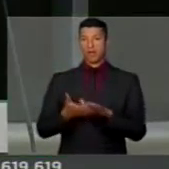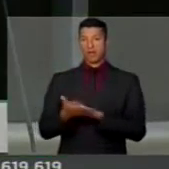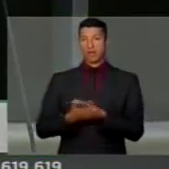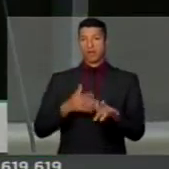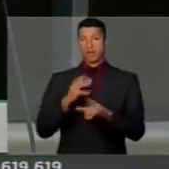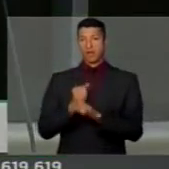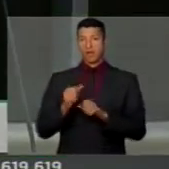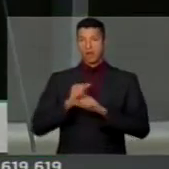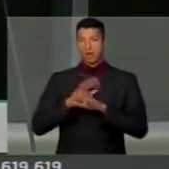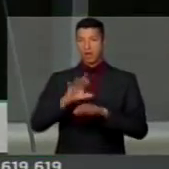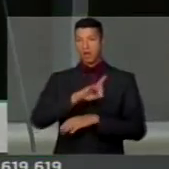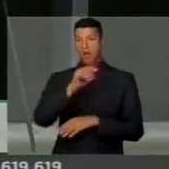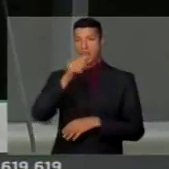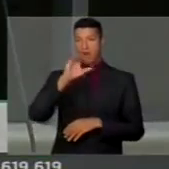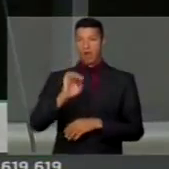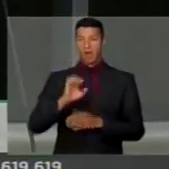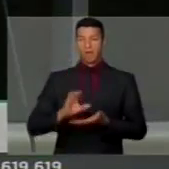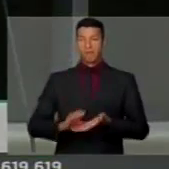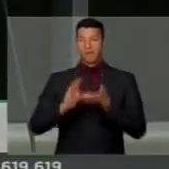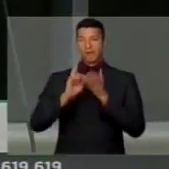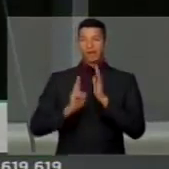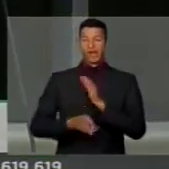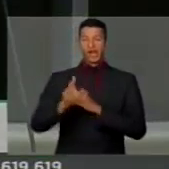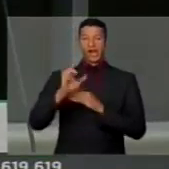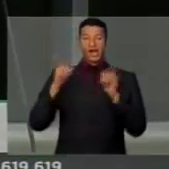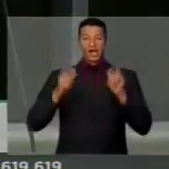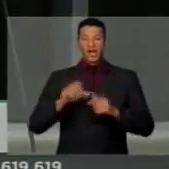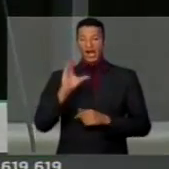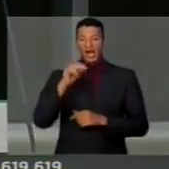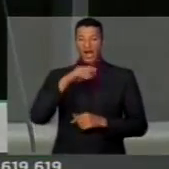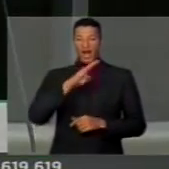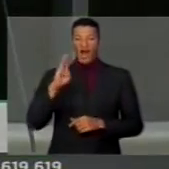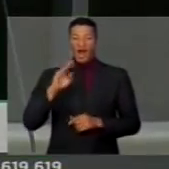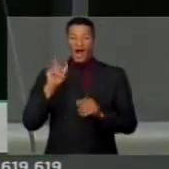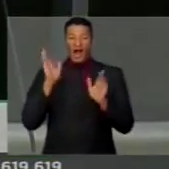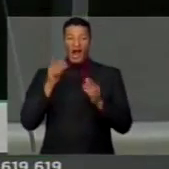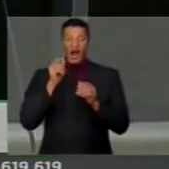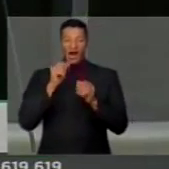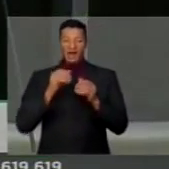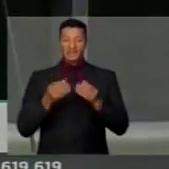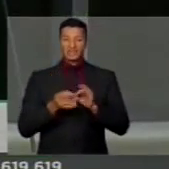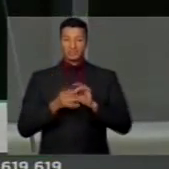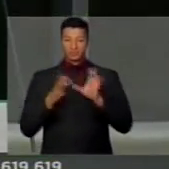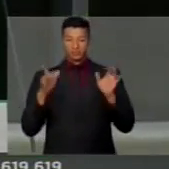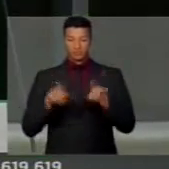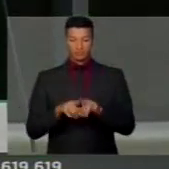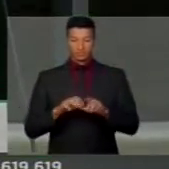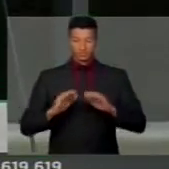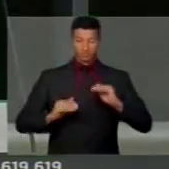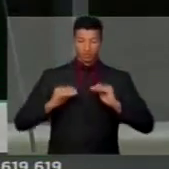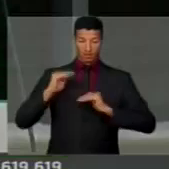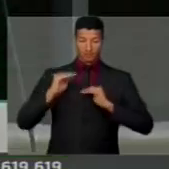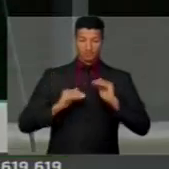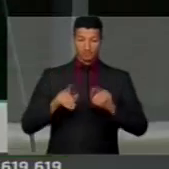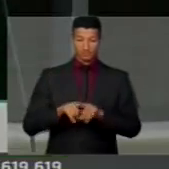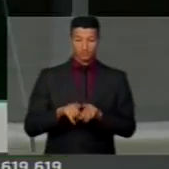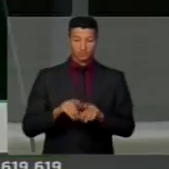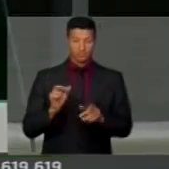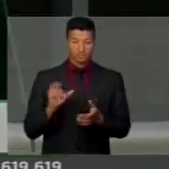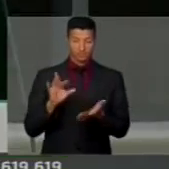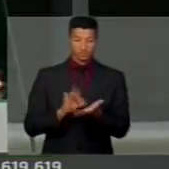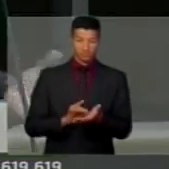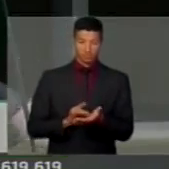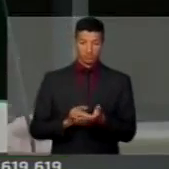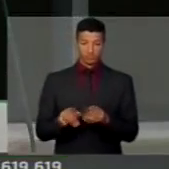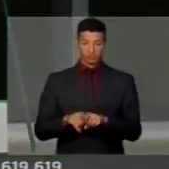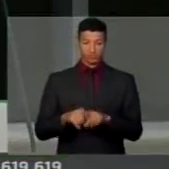nota emitida no dia 10, pelo Conselho Permanente, onde a CNBB, de forma muito sucinta, equilibrada, ela de fato,